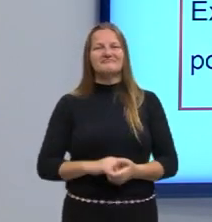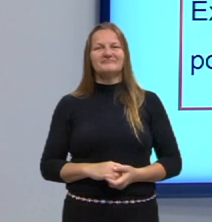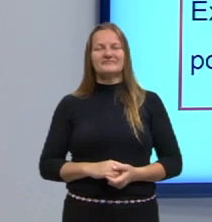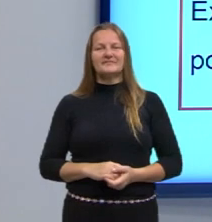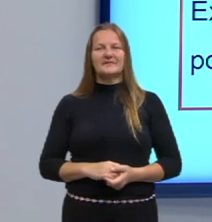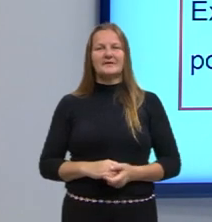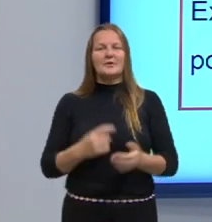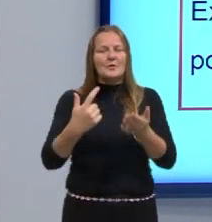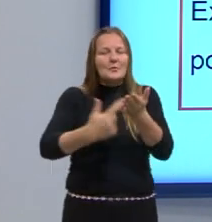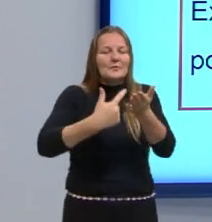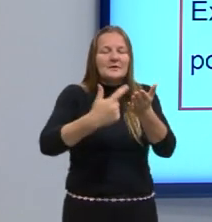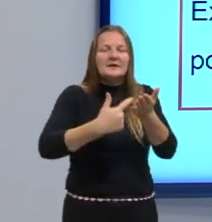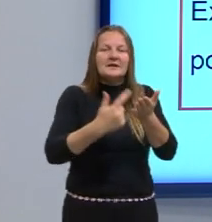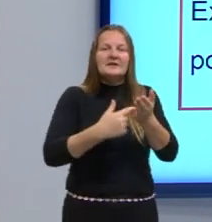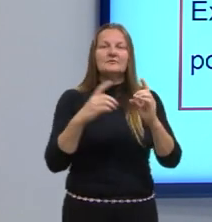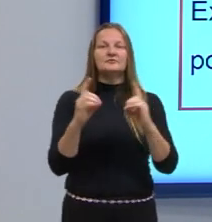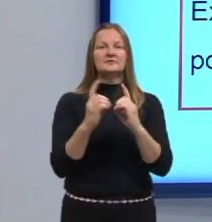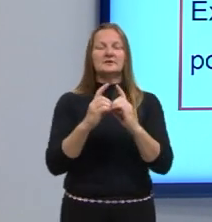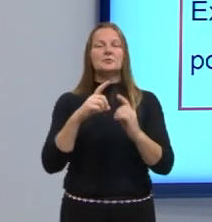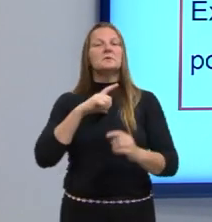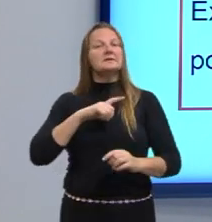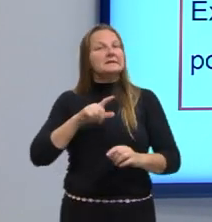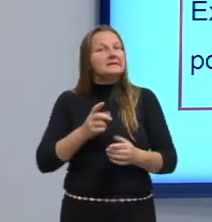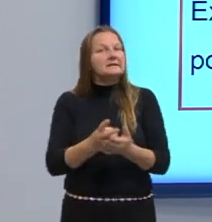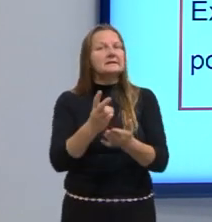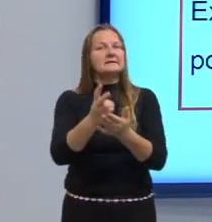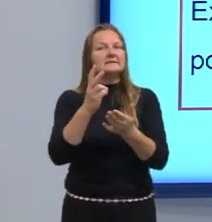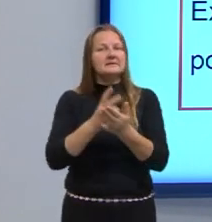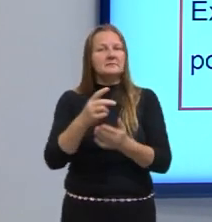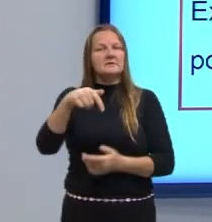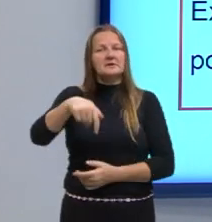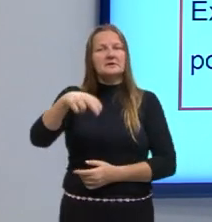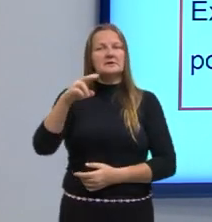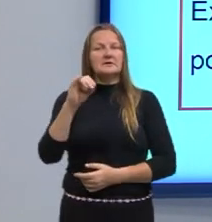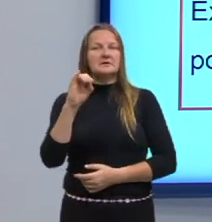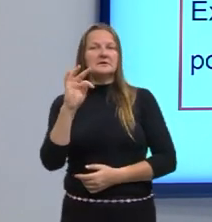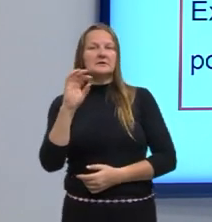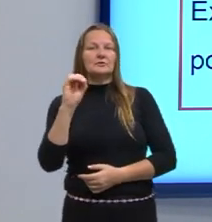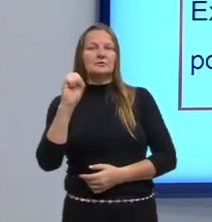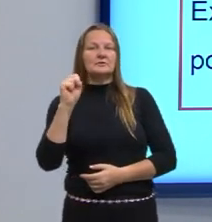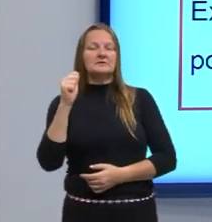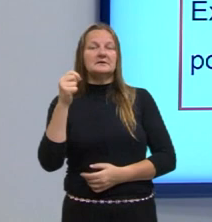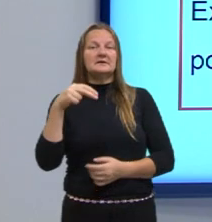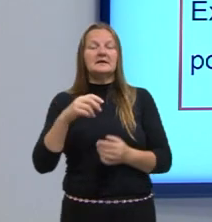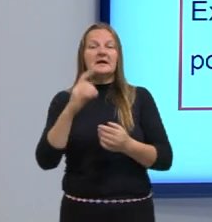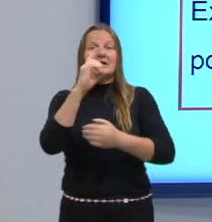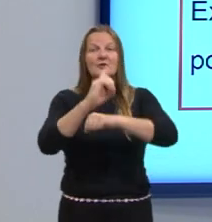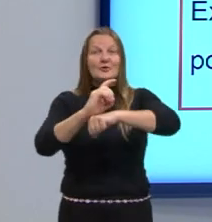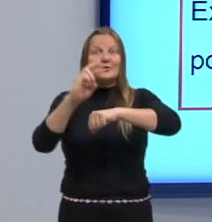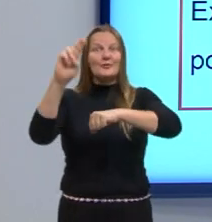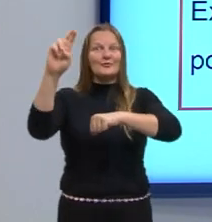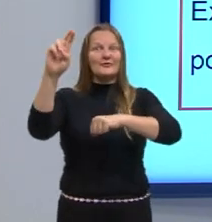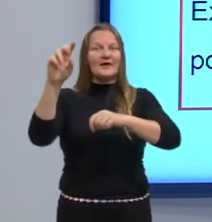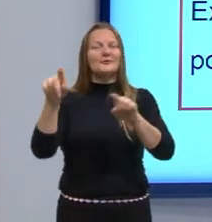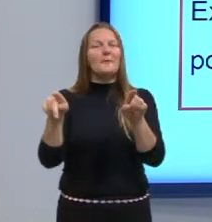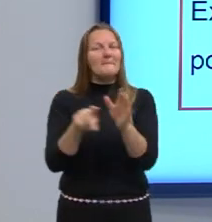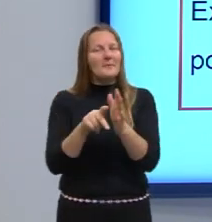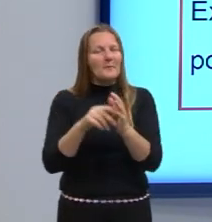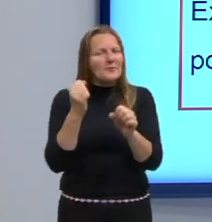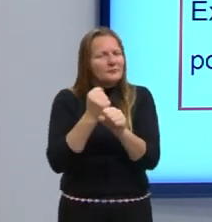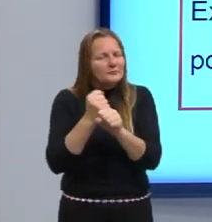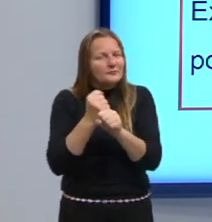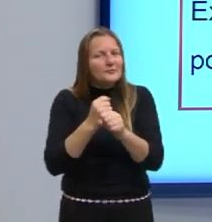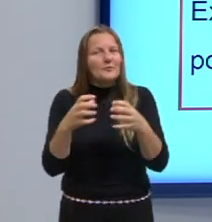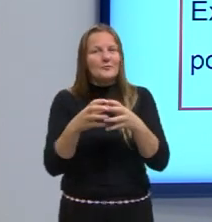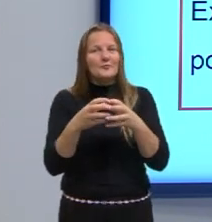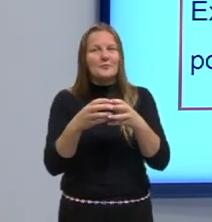livros didáticos mas ela sempre vai estar nas minhas aulas porque o meu doutorado foi a produção de